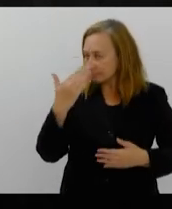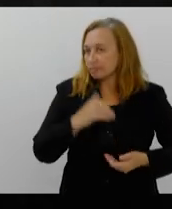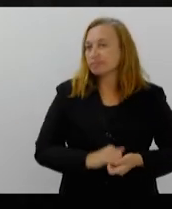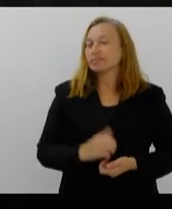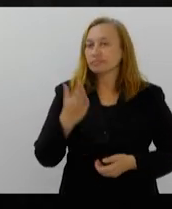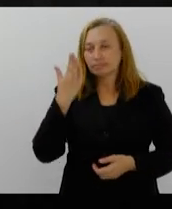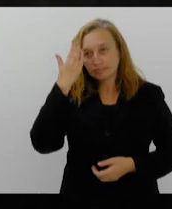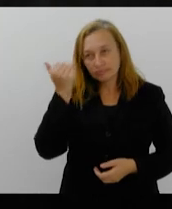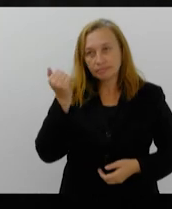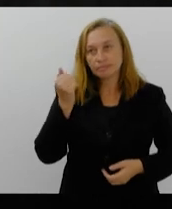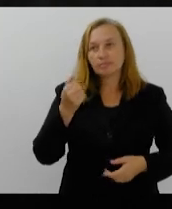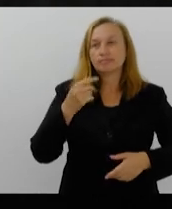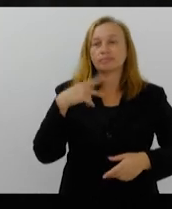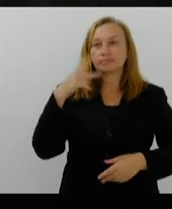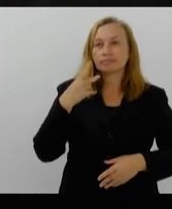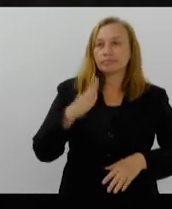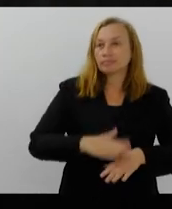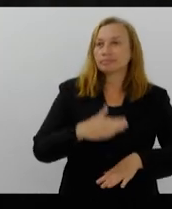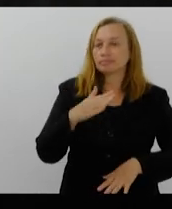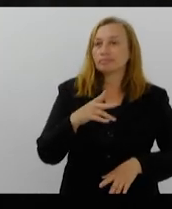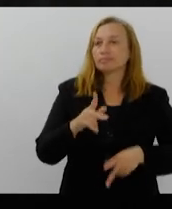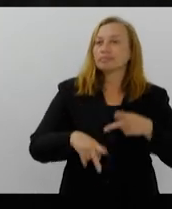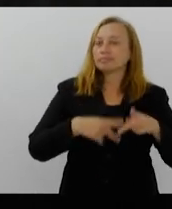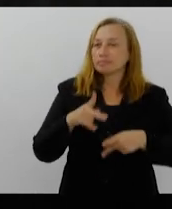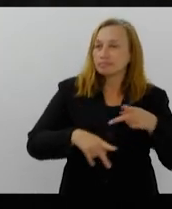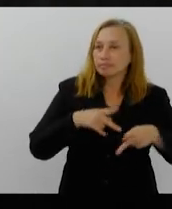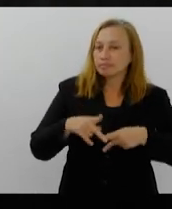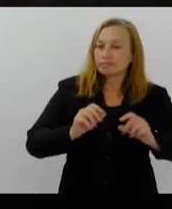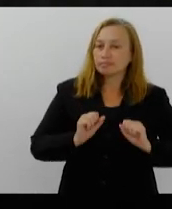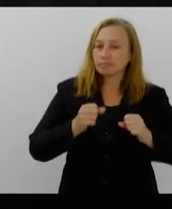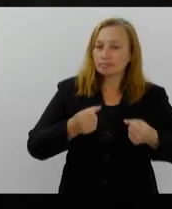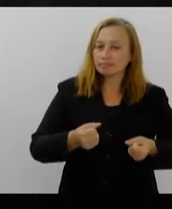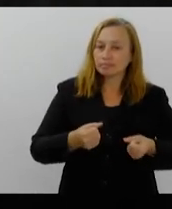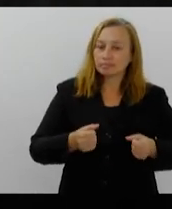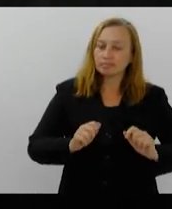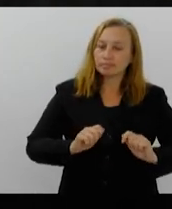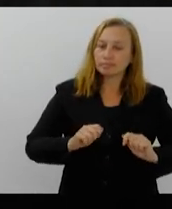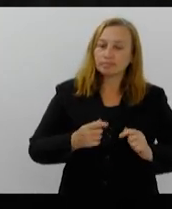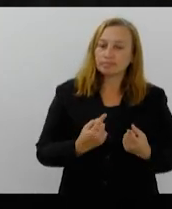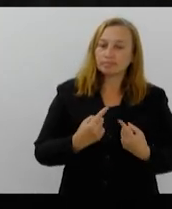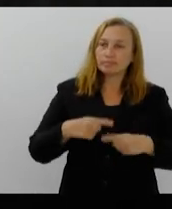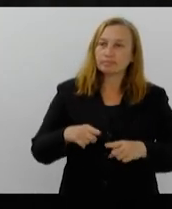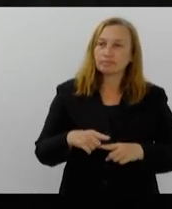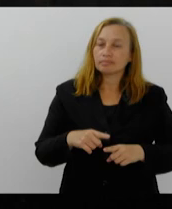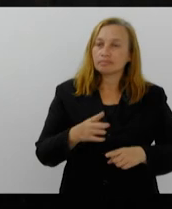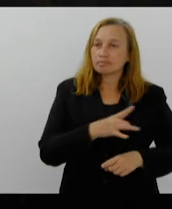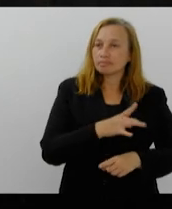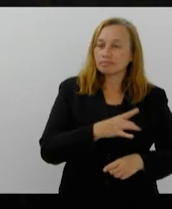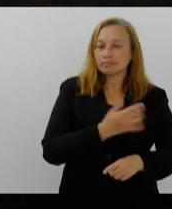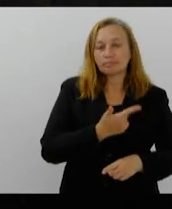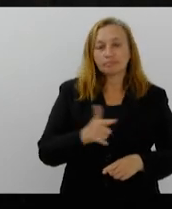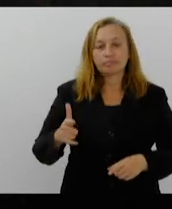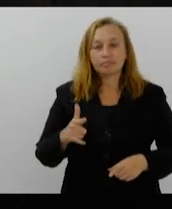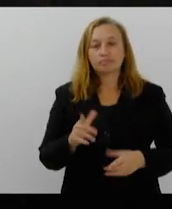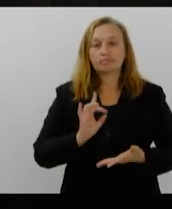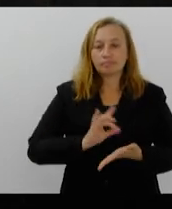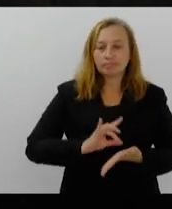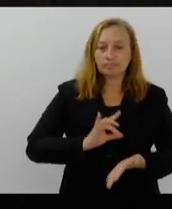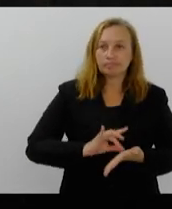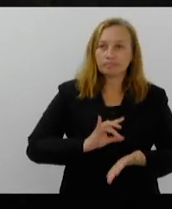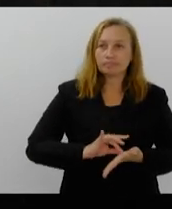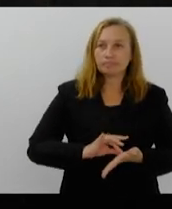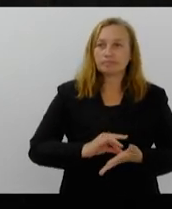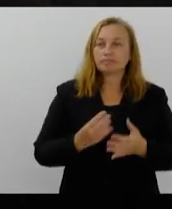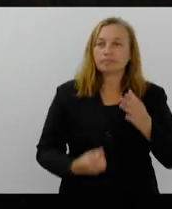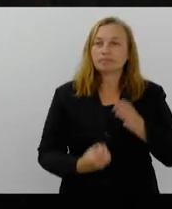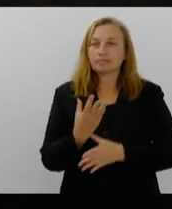precisa fazer uma política mais popular, uma política que enfrenta e que propõe, uma política que não tem medo de realmente tentar